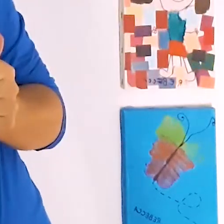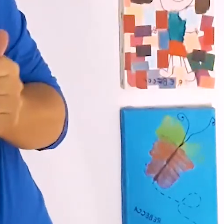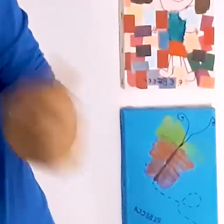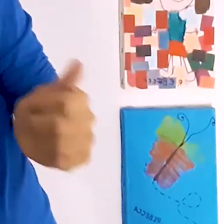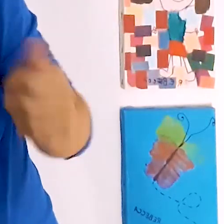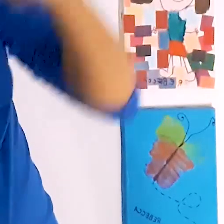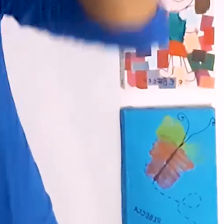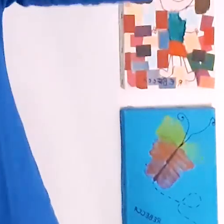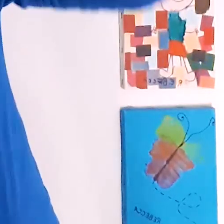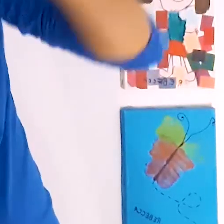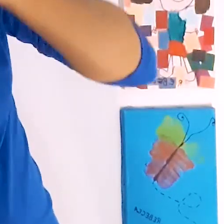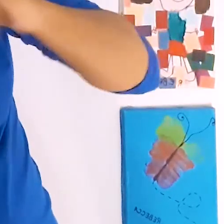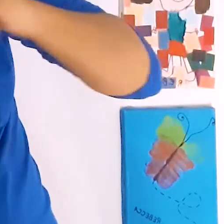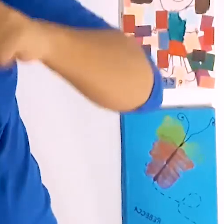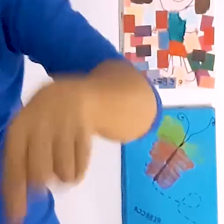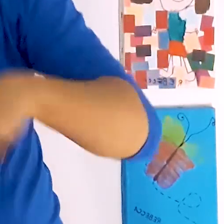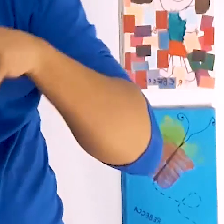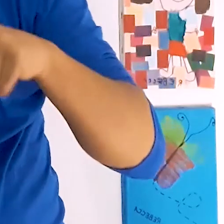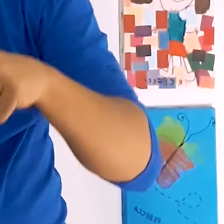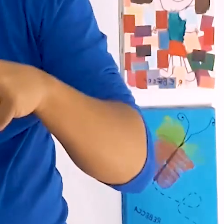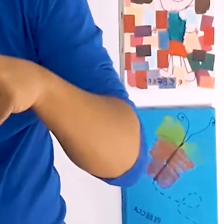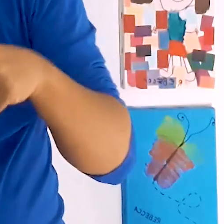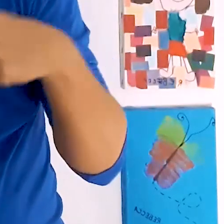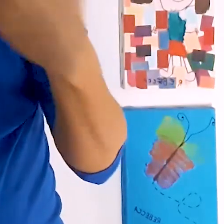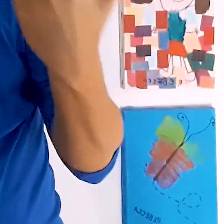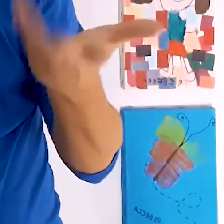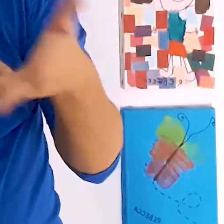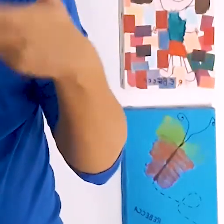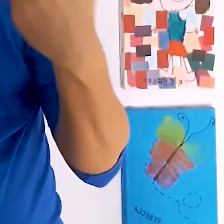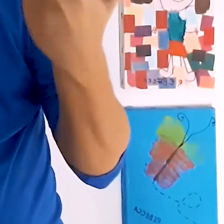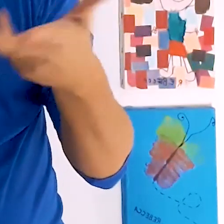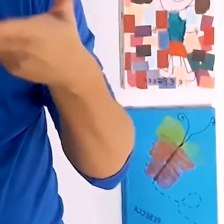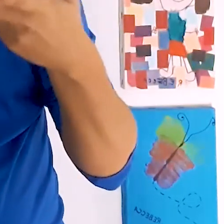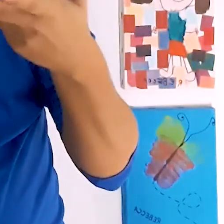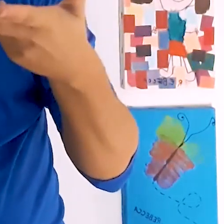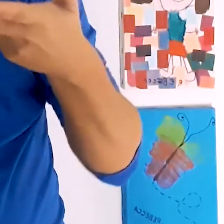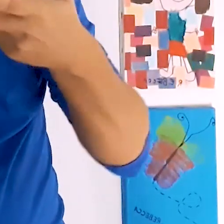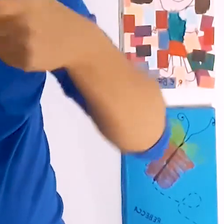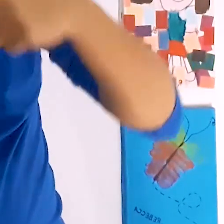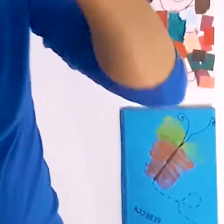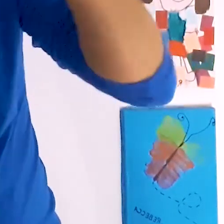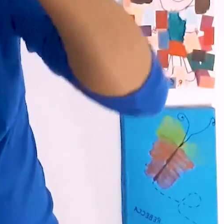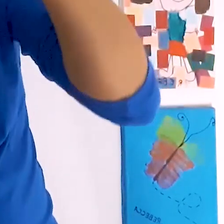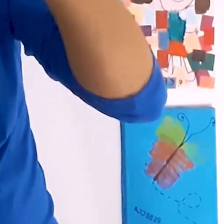Sem luz elétrica, né? Luz elétrica, sem